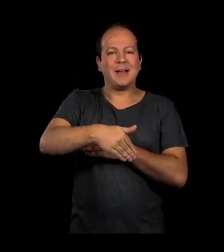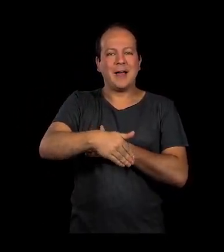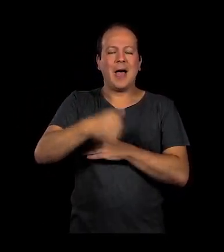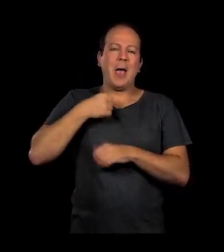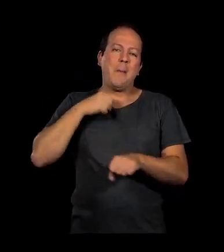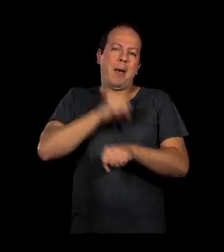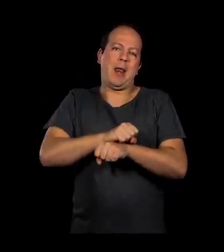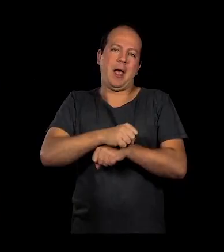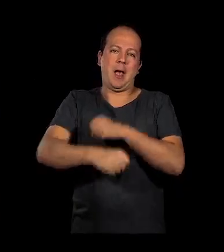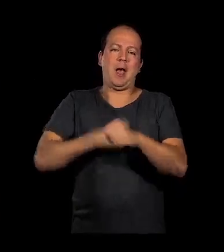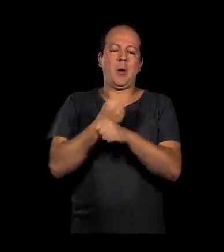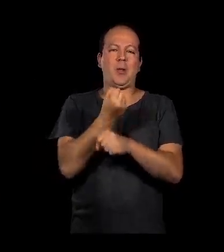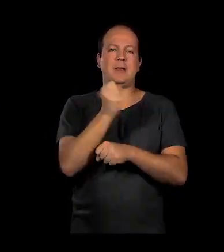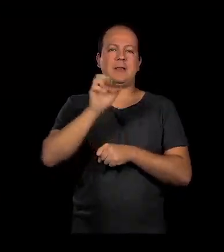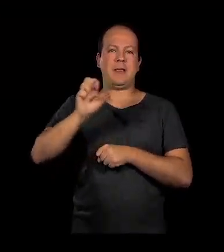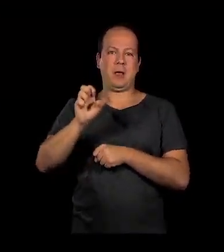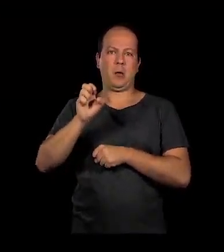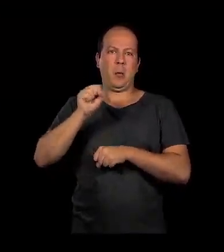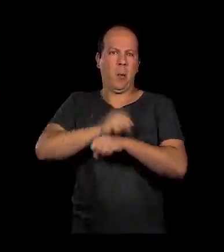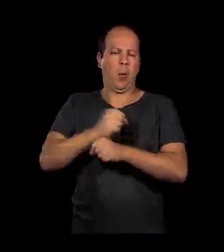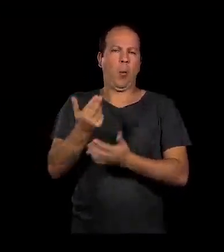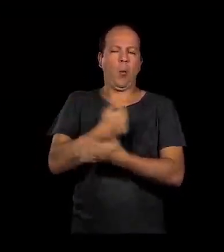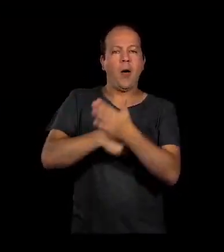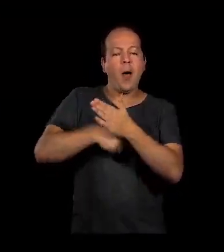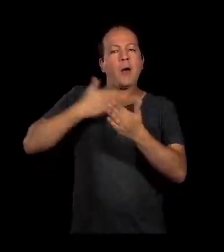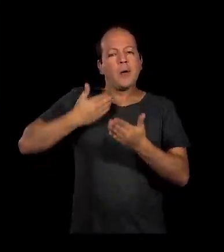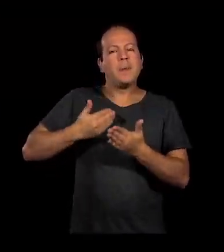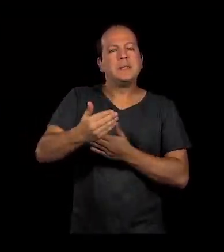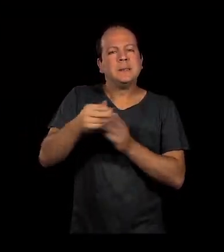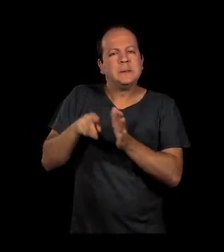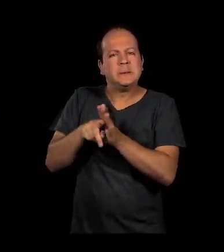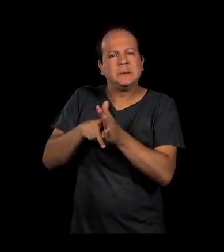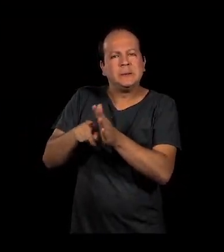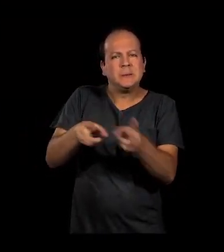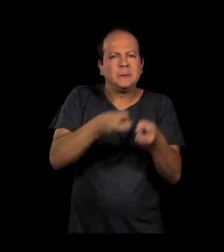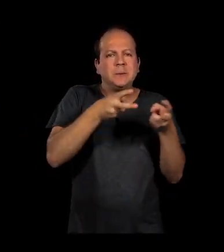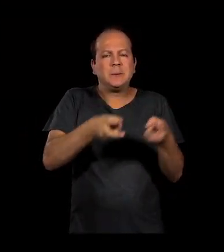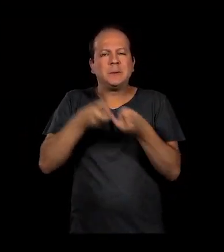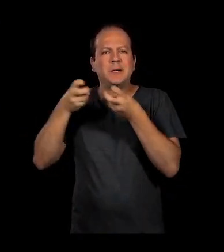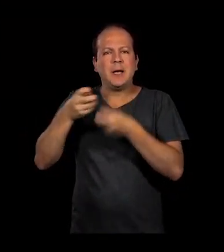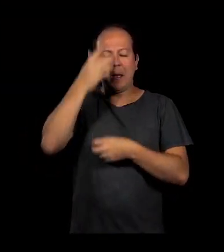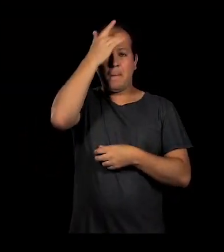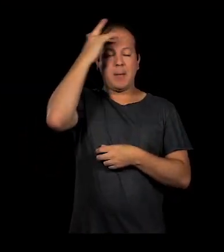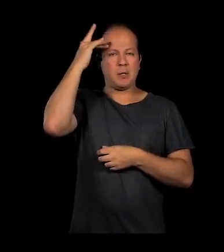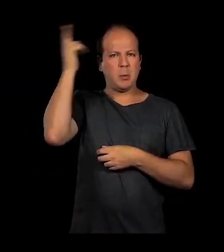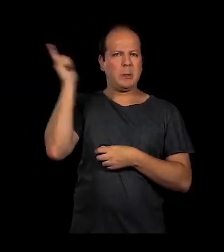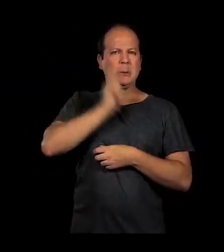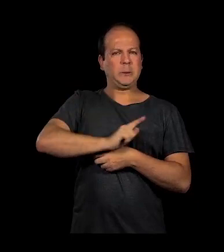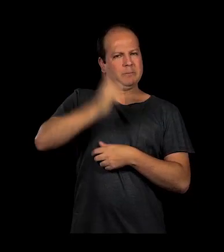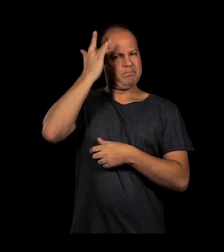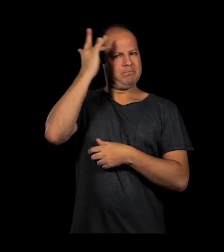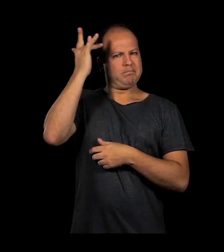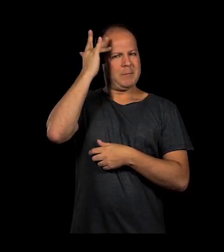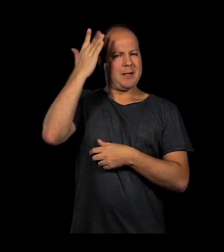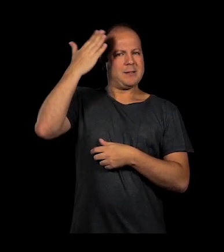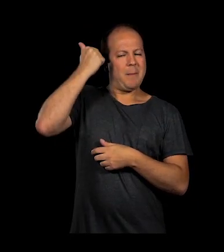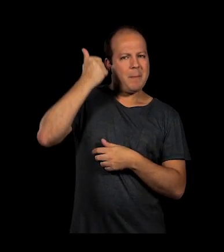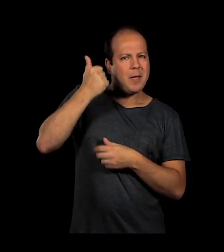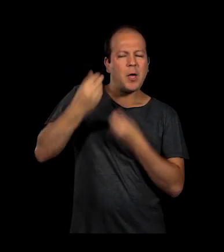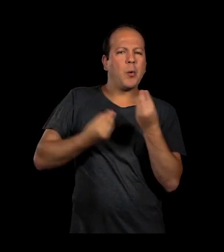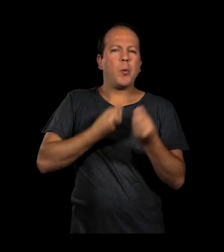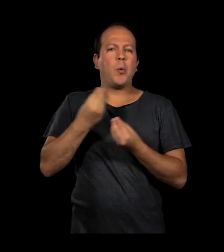desenhar e daí a partir dali eu passei a explorar pessoas umas pessoas geniais é essa questão de saber